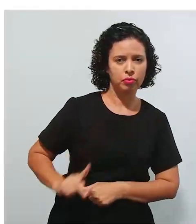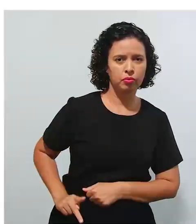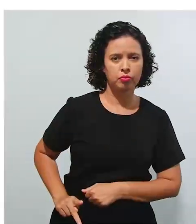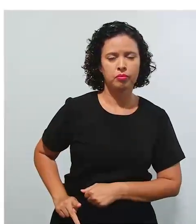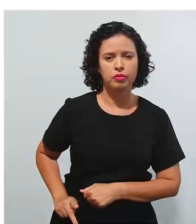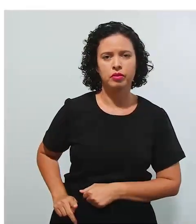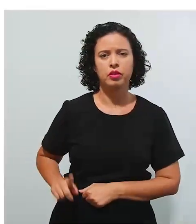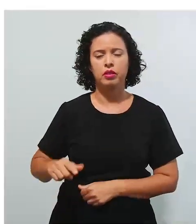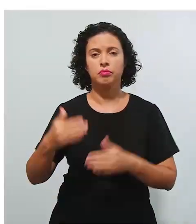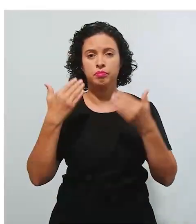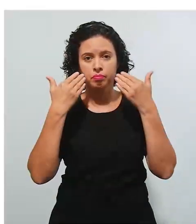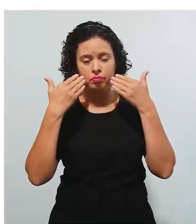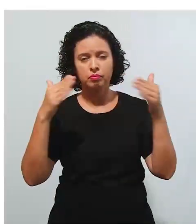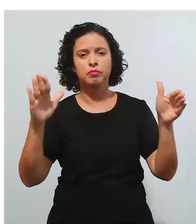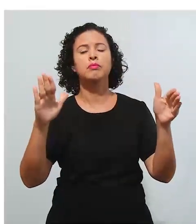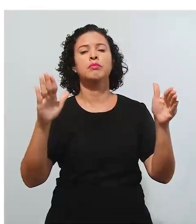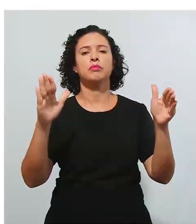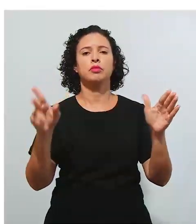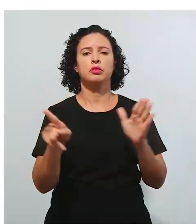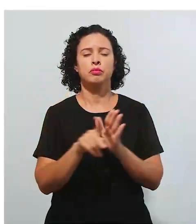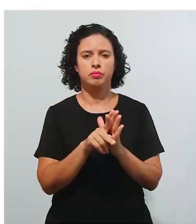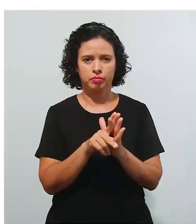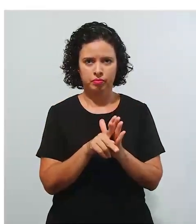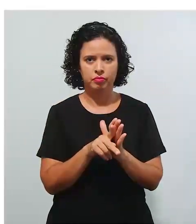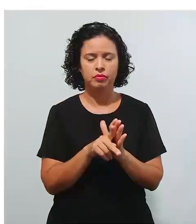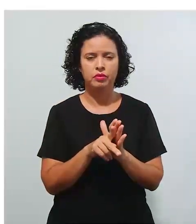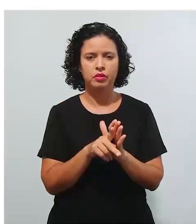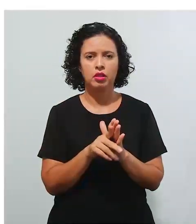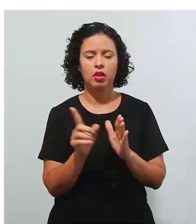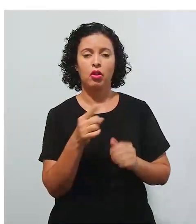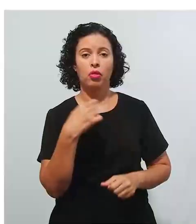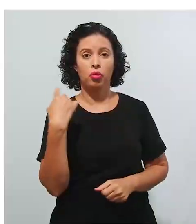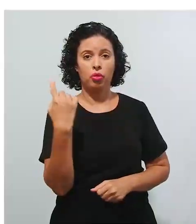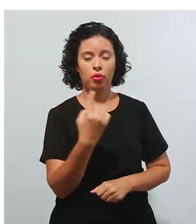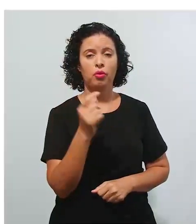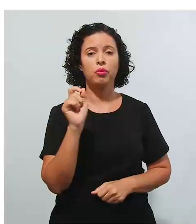mais transparente e mais eficaz. Nas nações mais